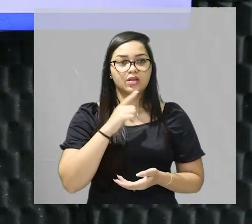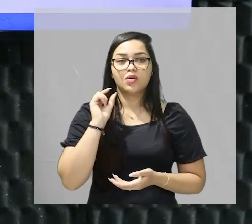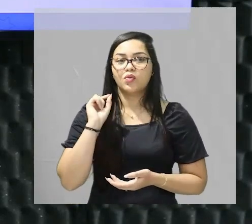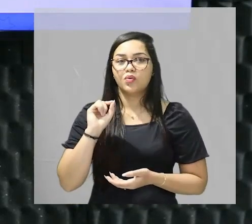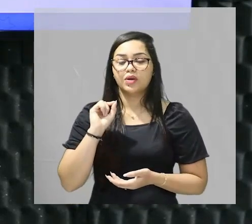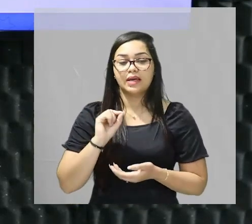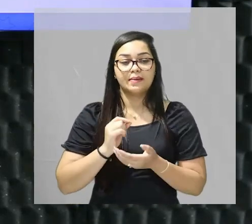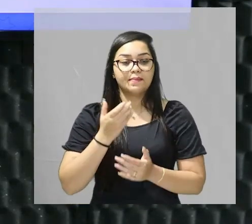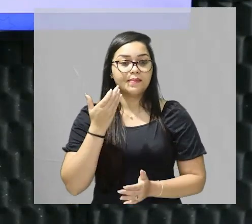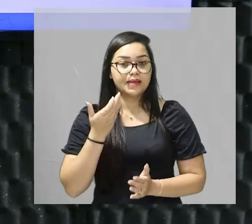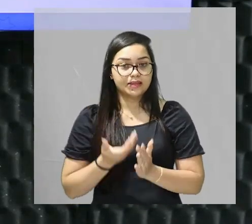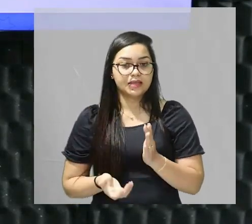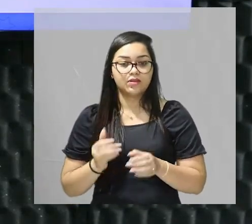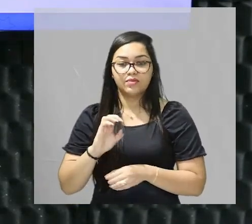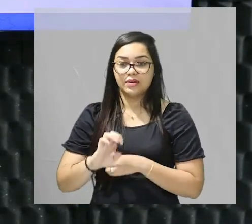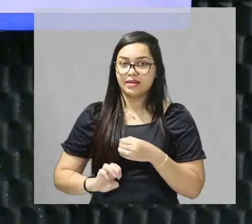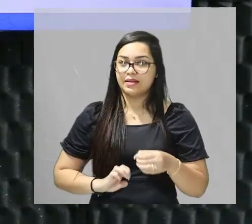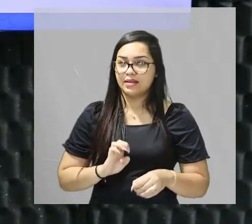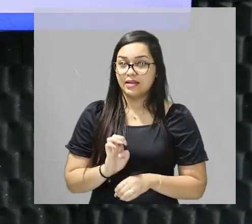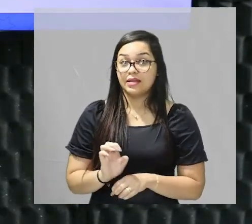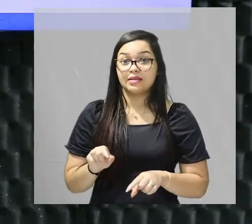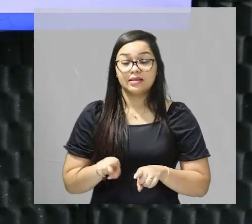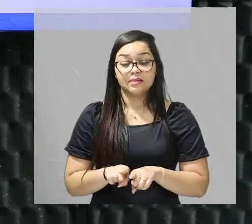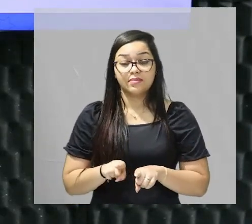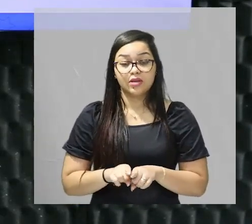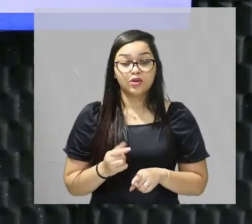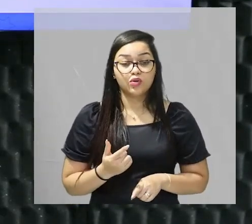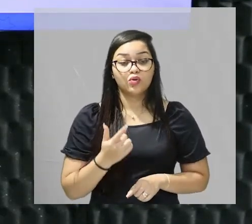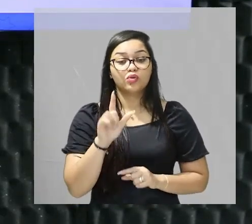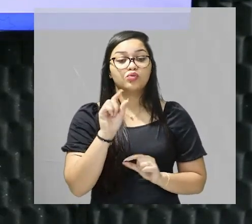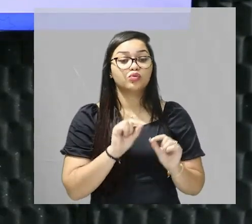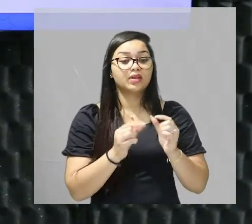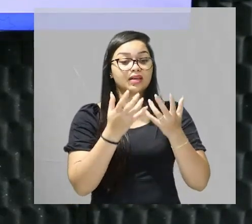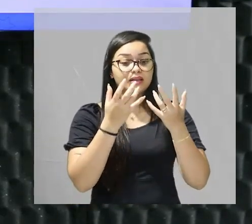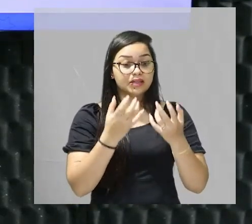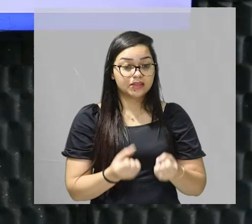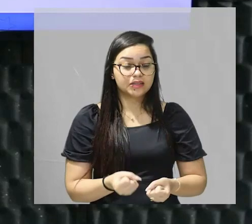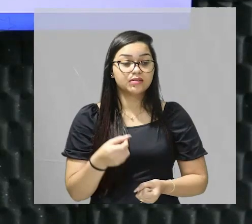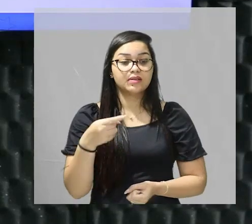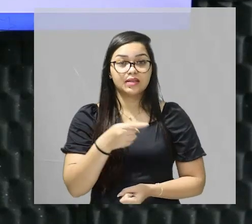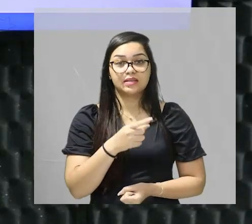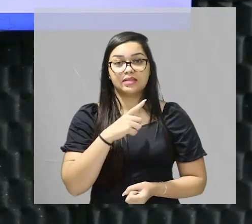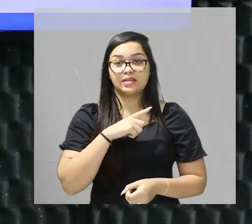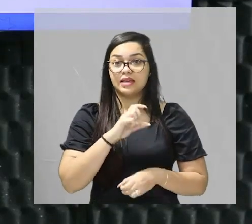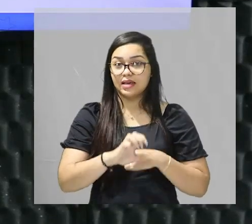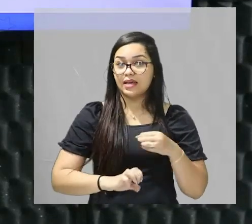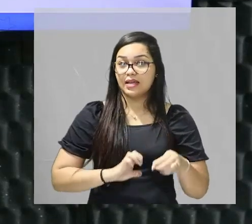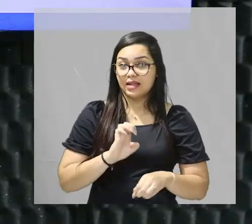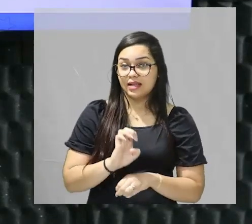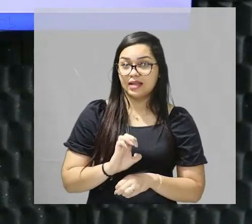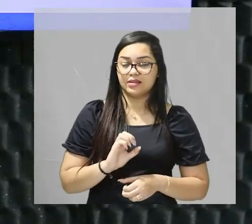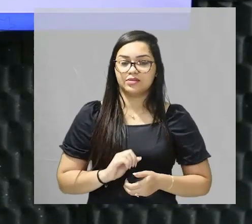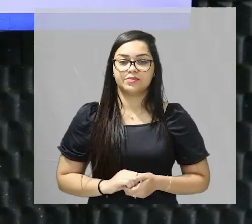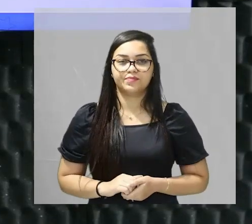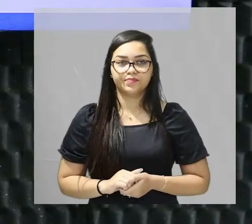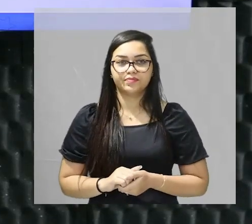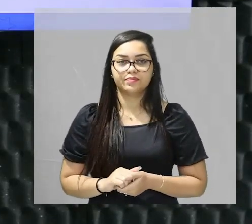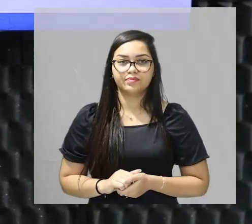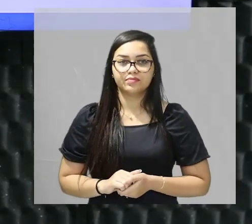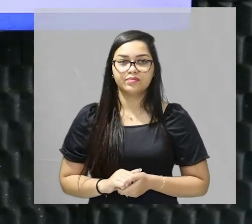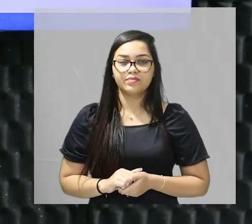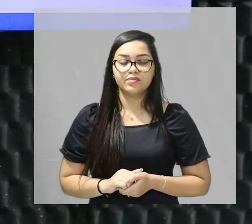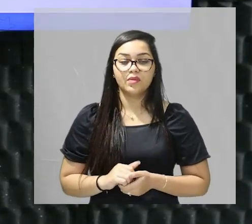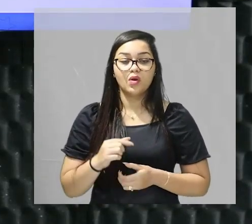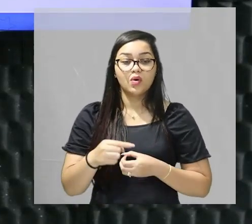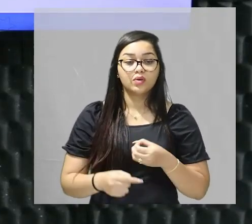perdendo elétrons e vou ter um outro átomo que estará ganhando esses elétrons. Ok? Os